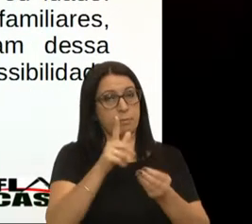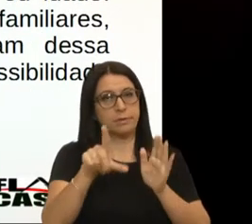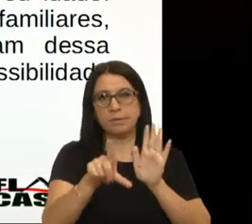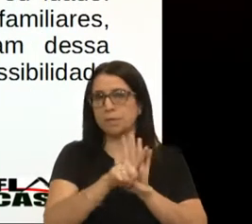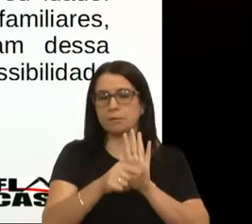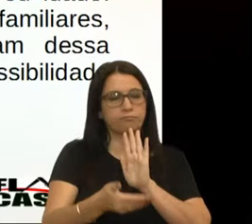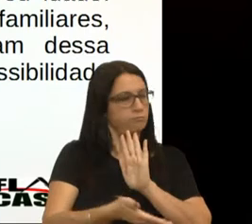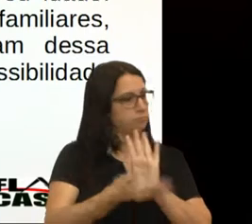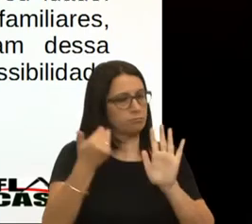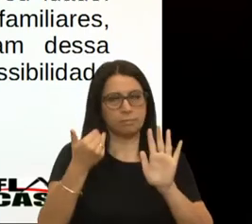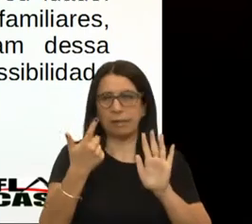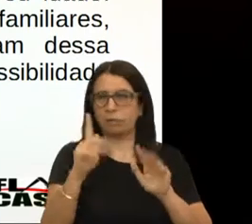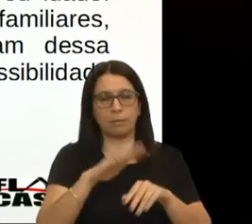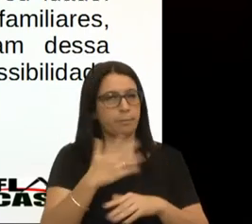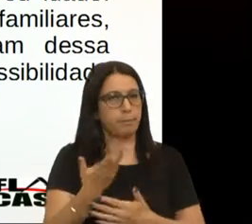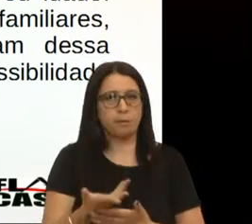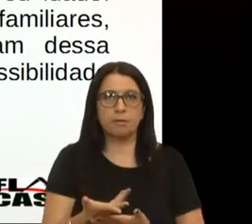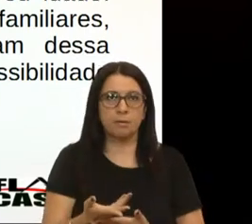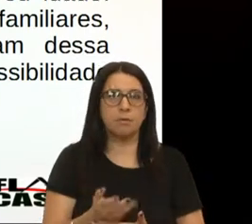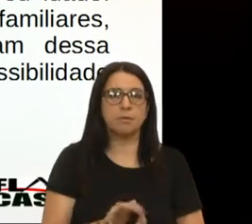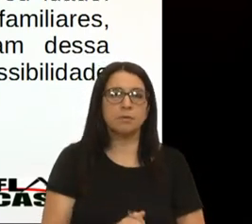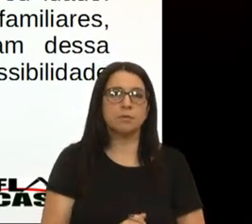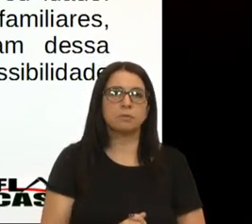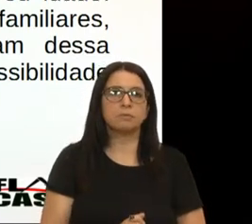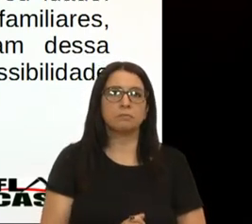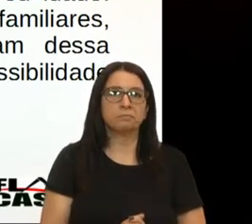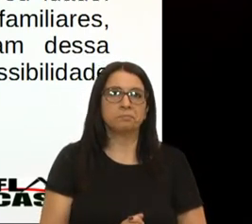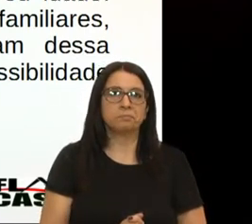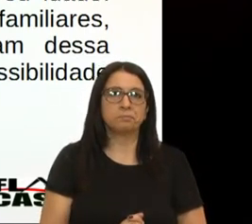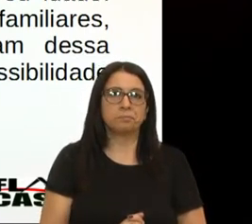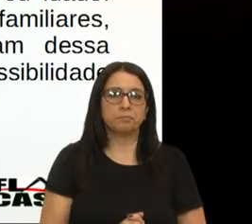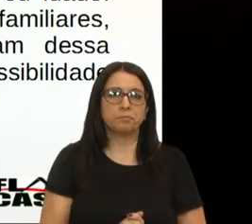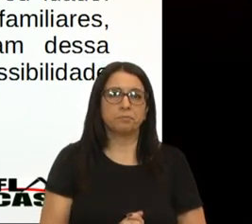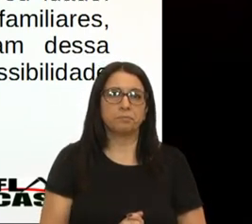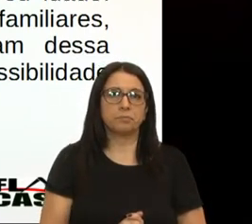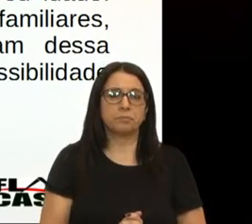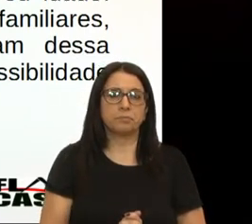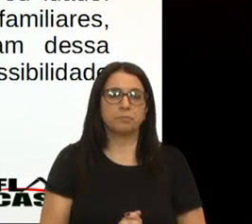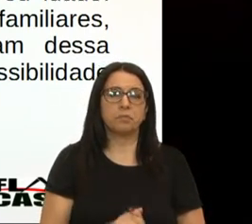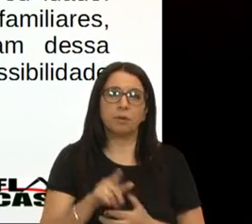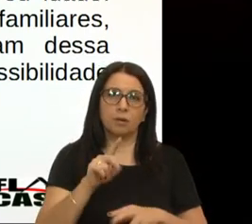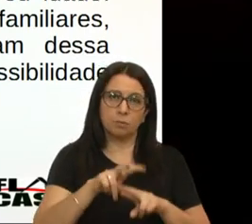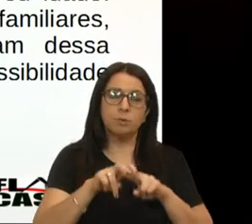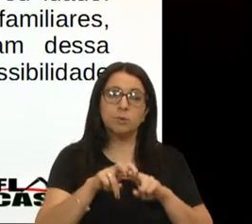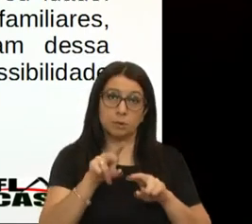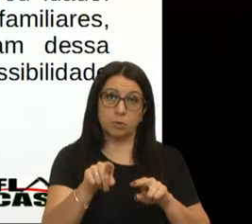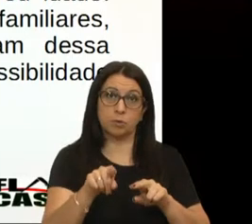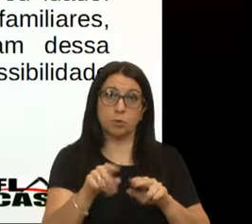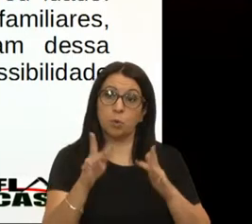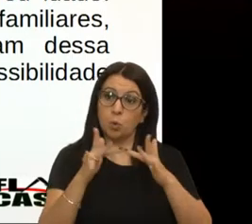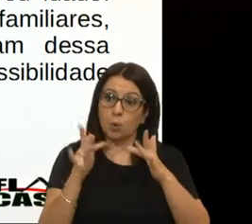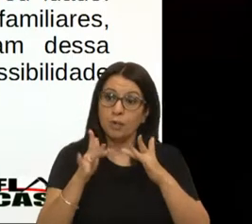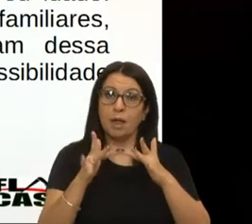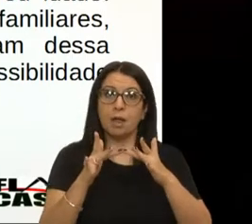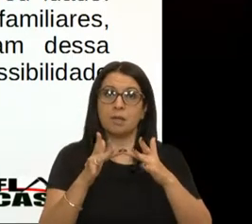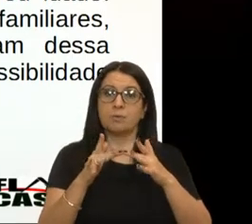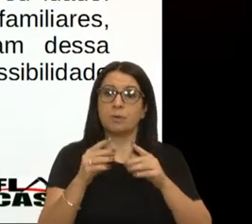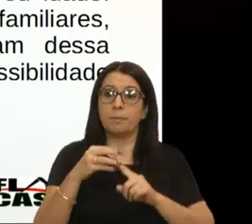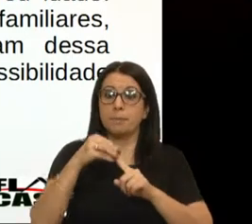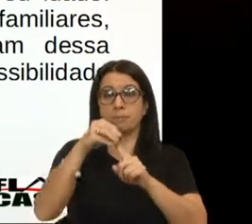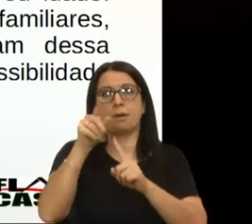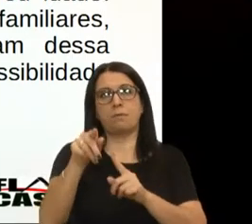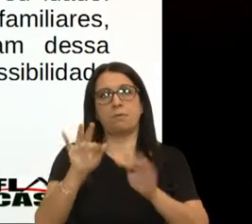foi revogada, não existe mais, e em função disso, agora o contato principal é com a